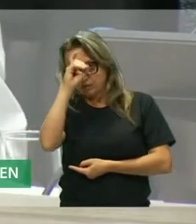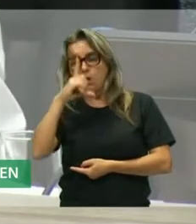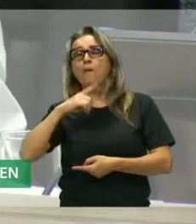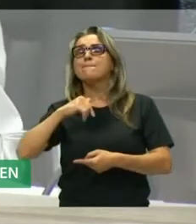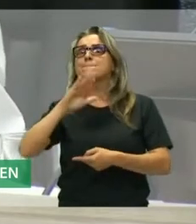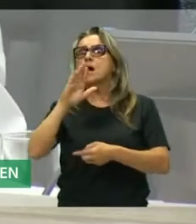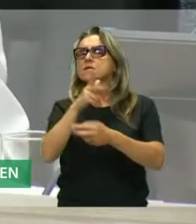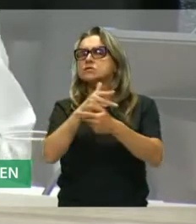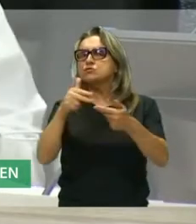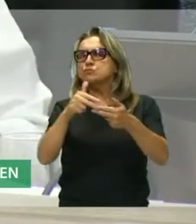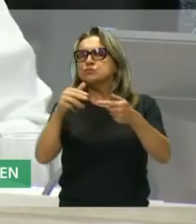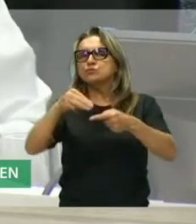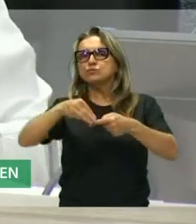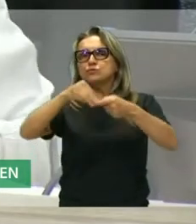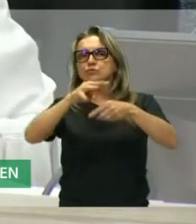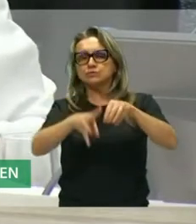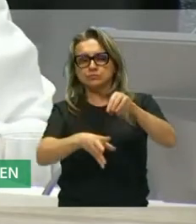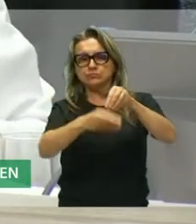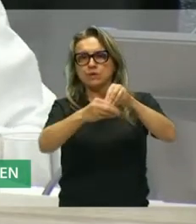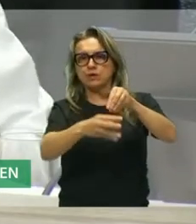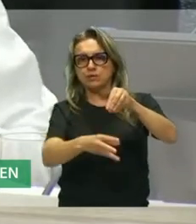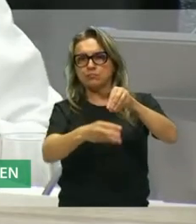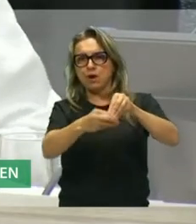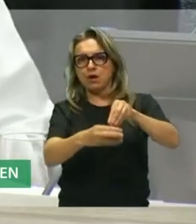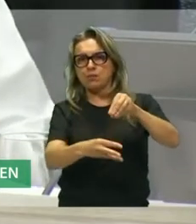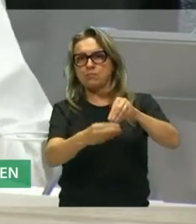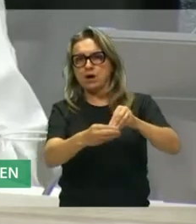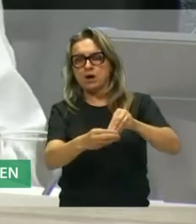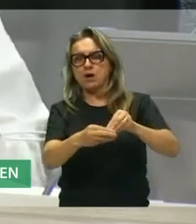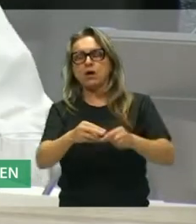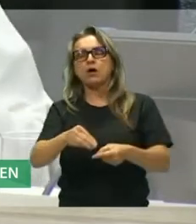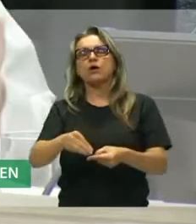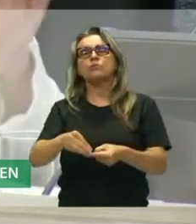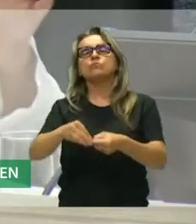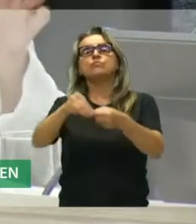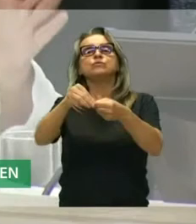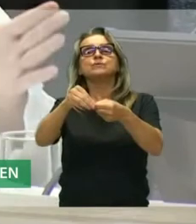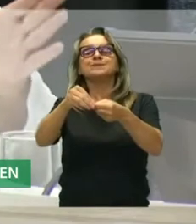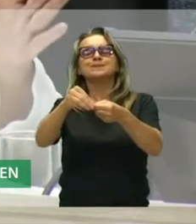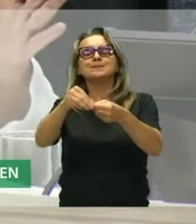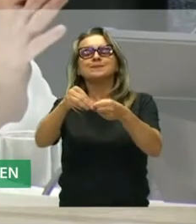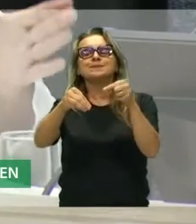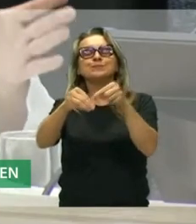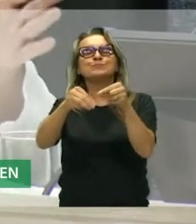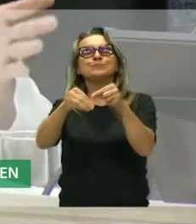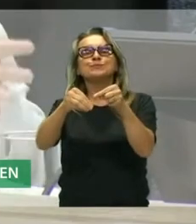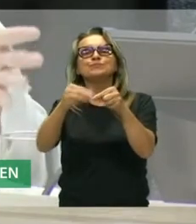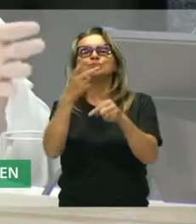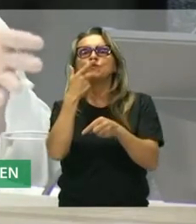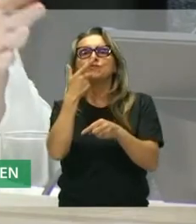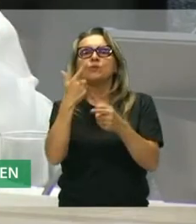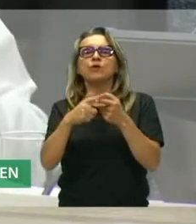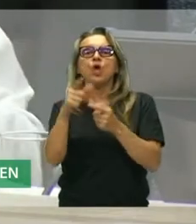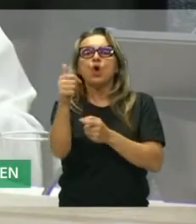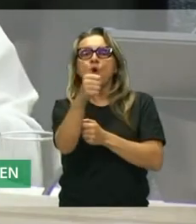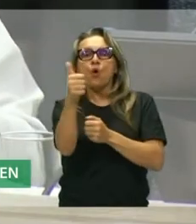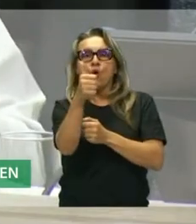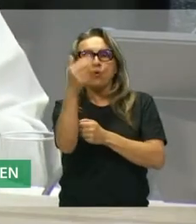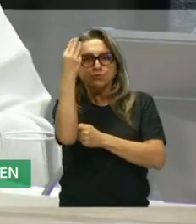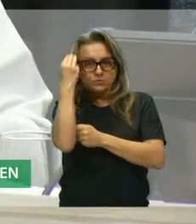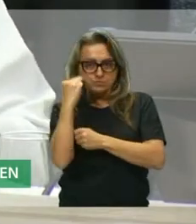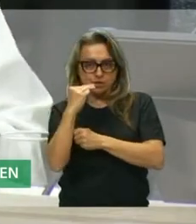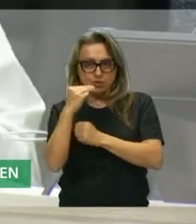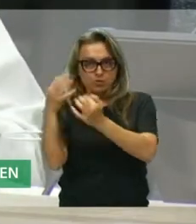vai acrescentando. Digo município assim, porque quando diz 11 milhões recebe do município, desses 11